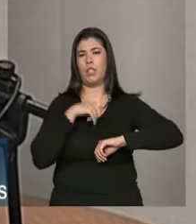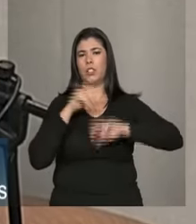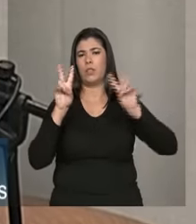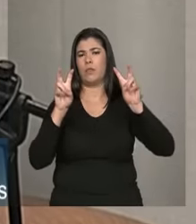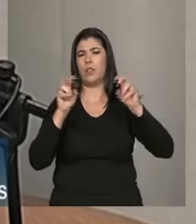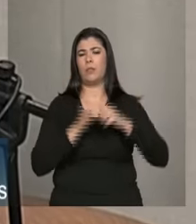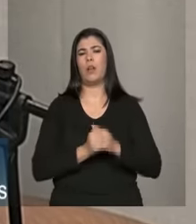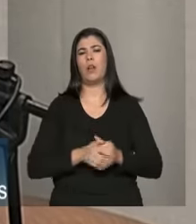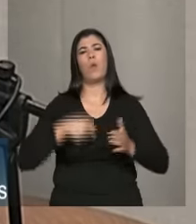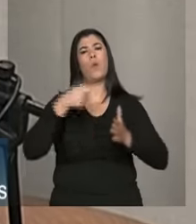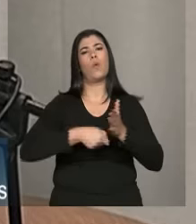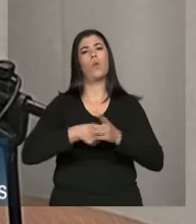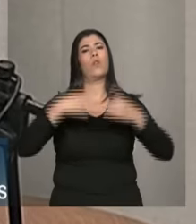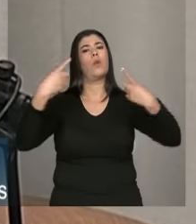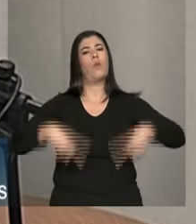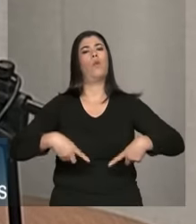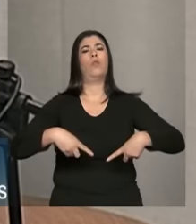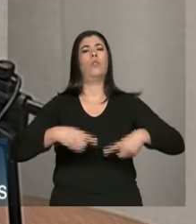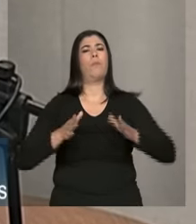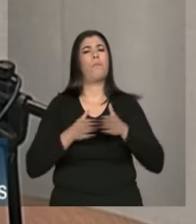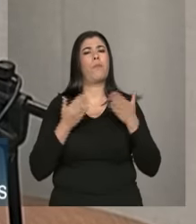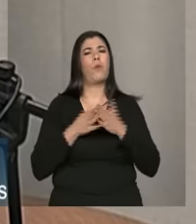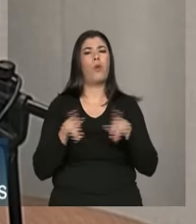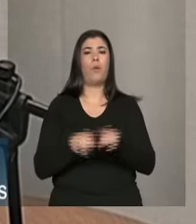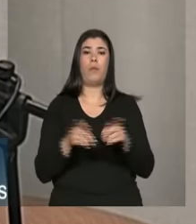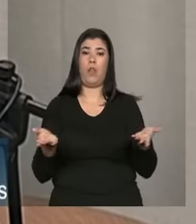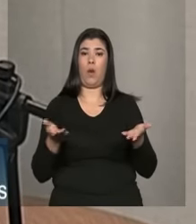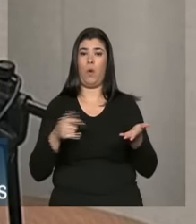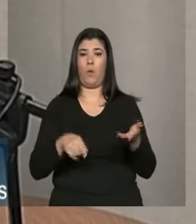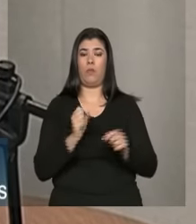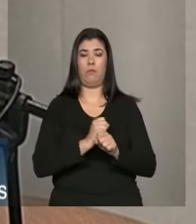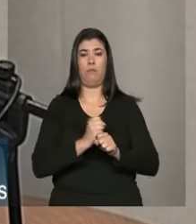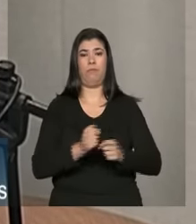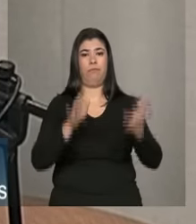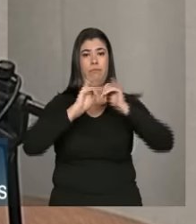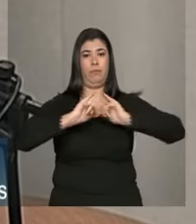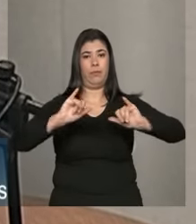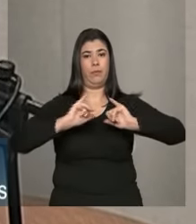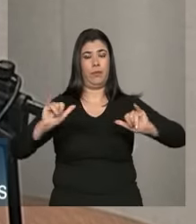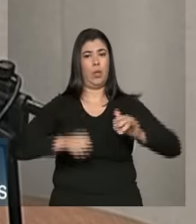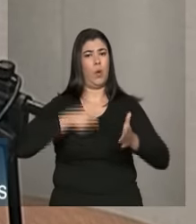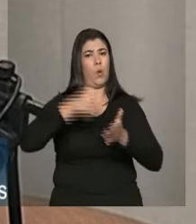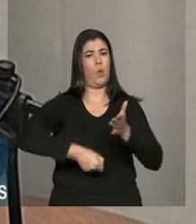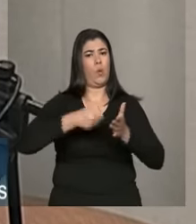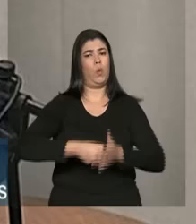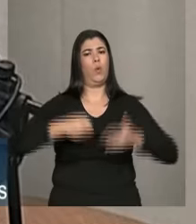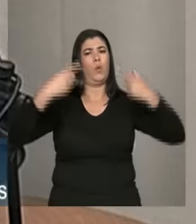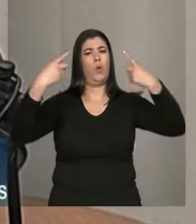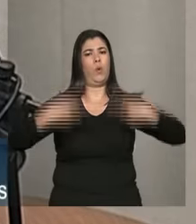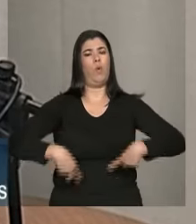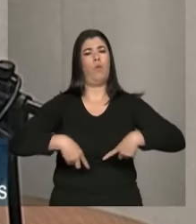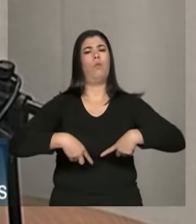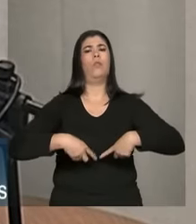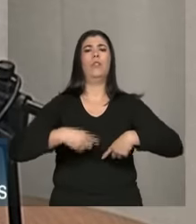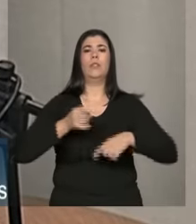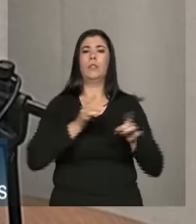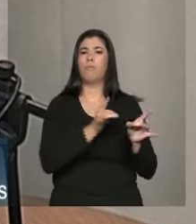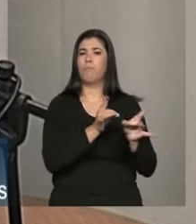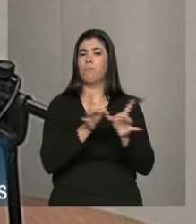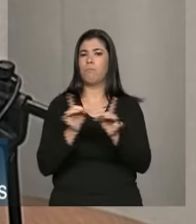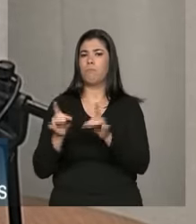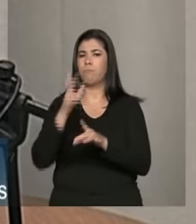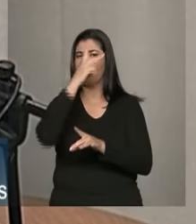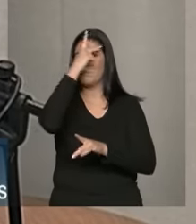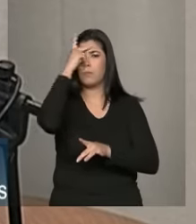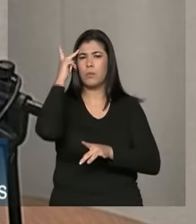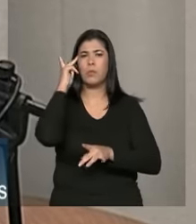pobreza e hoje a luta contra o tráfico de pessoas devo lembrar porque não seria